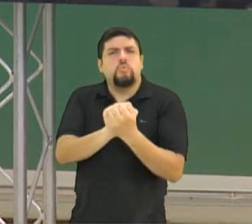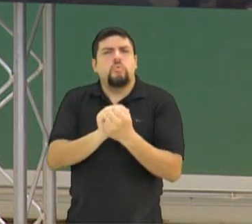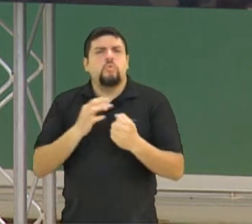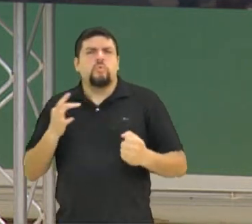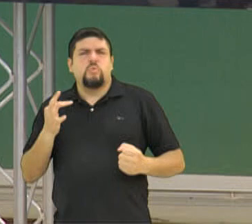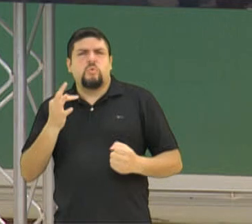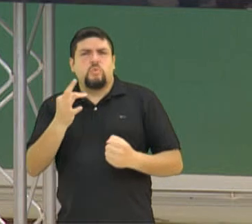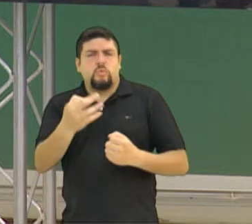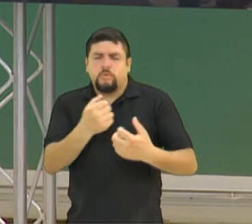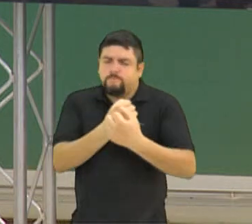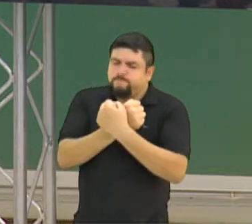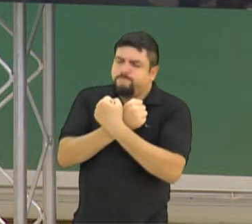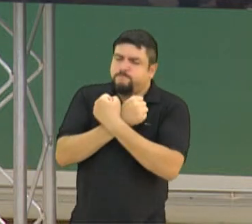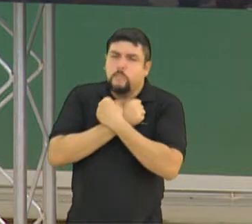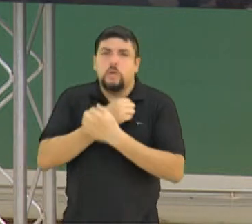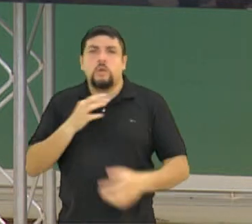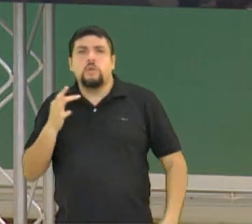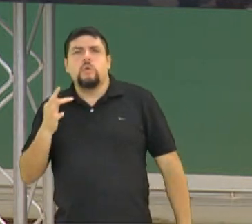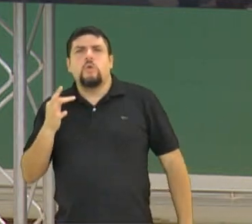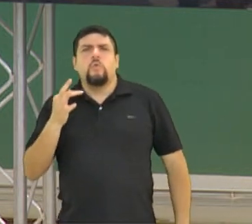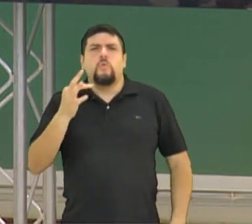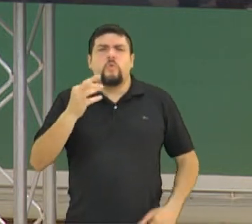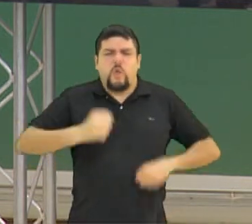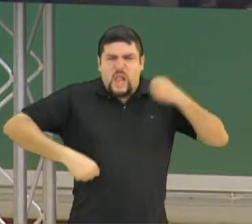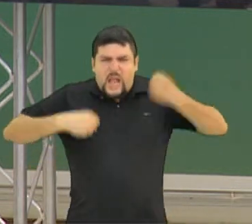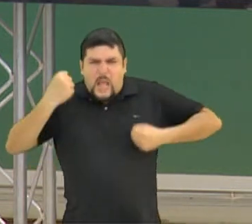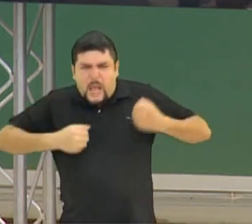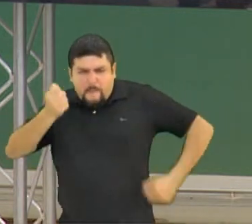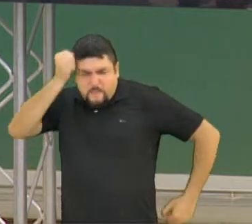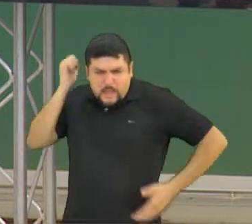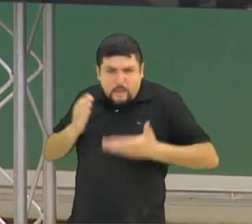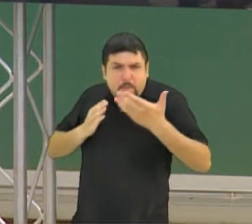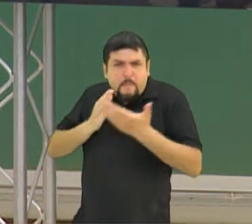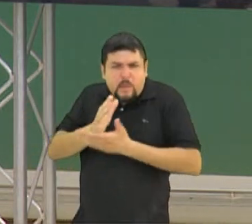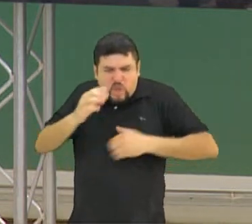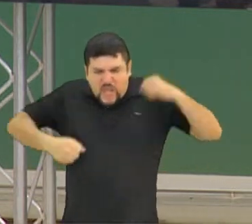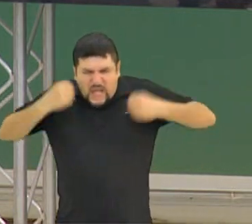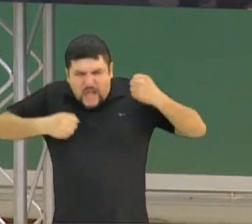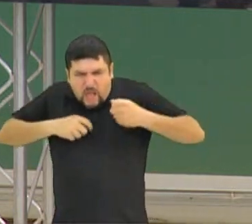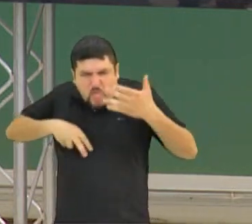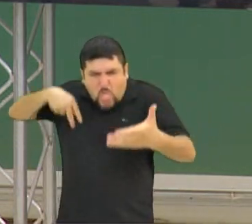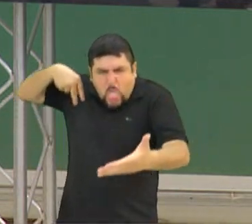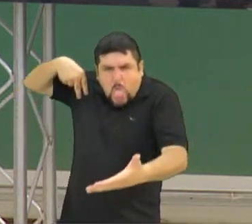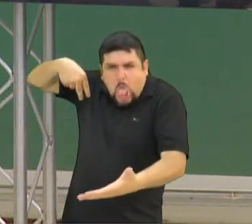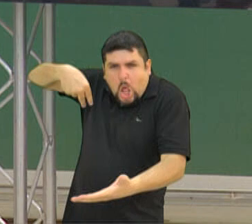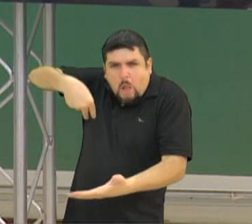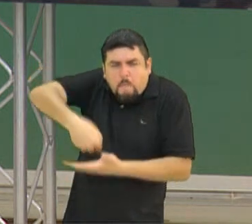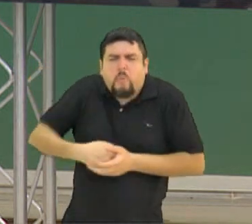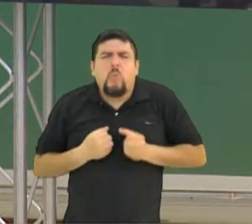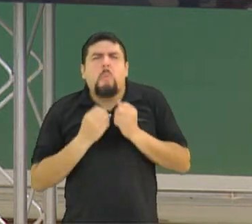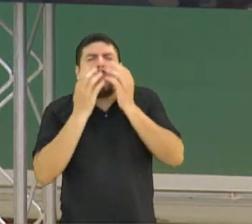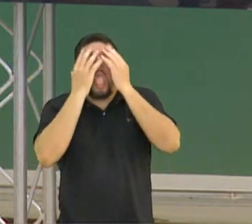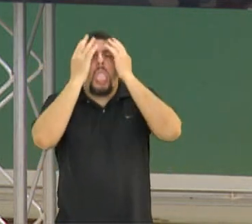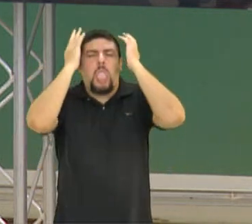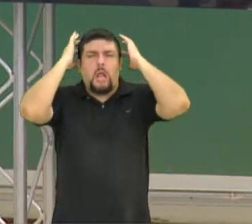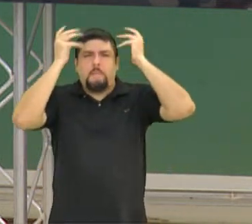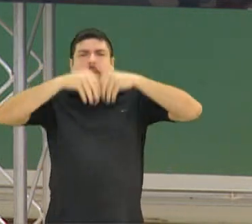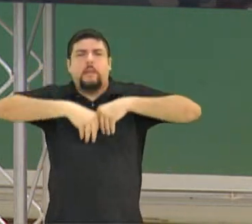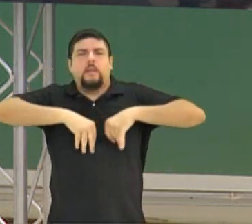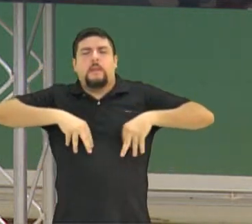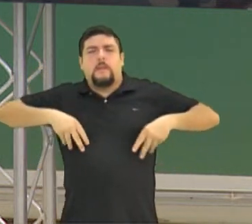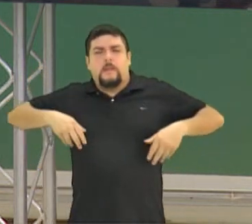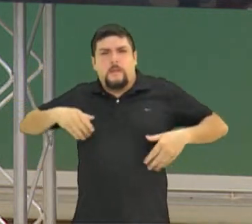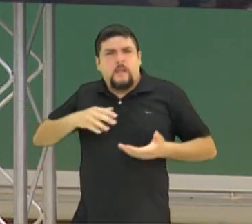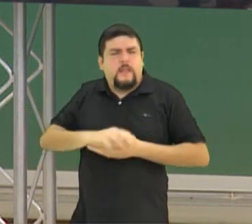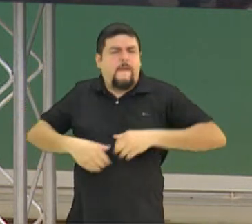Se Deus quiser, quando vocês forem para o banho de lama, eu vou estar por lá também, eu vou ser primeiro a chegar com uma madeira assim, velho, com os 2 pés no peito assim, vamos jogar para a lama